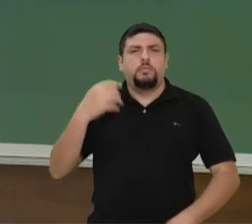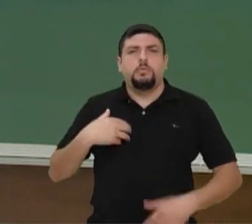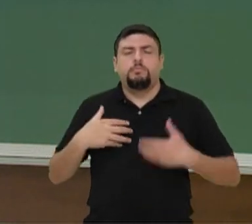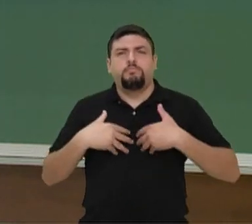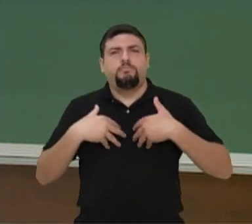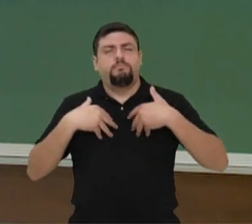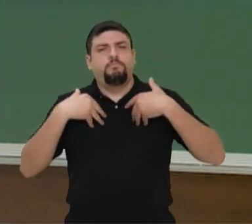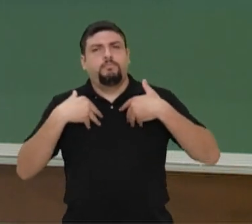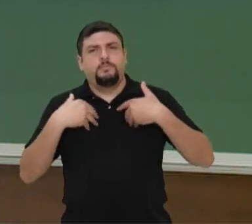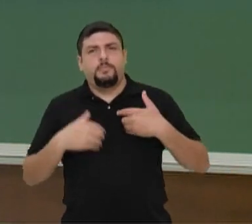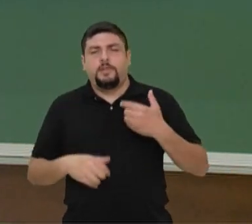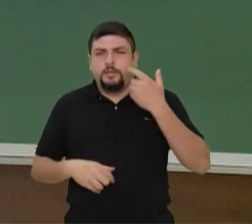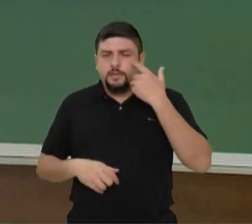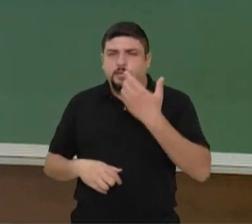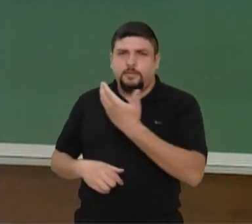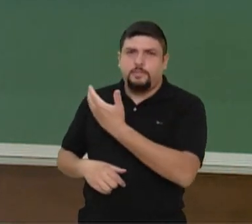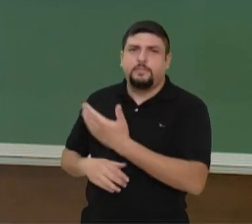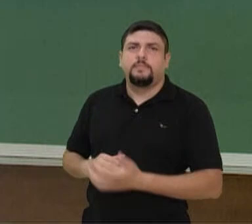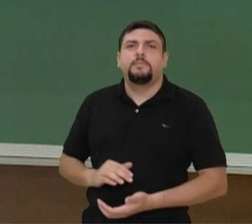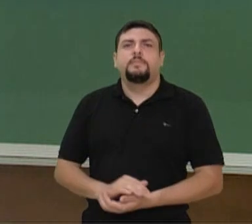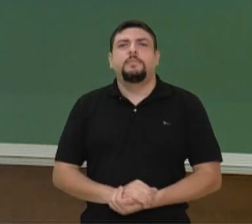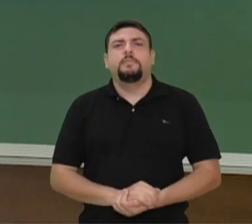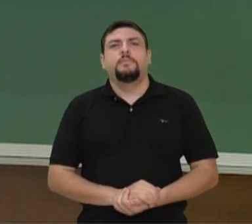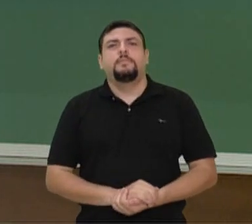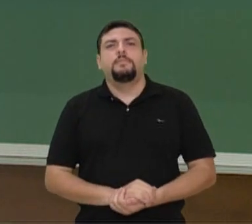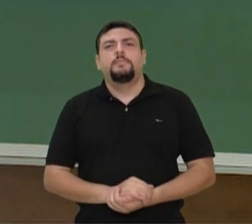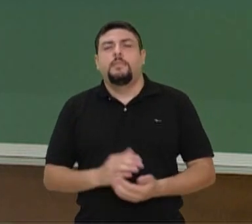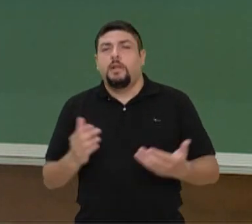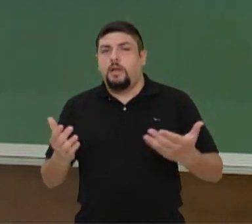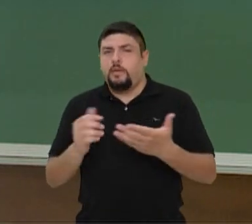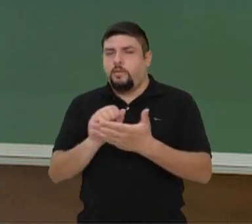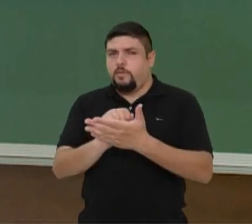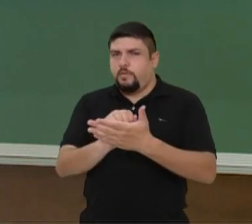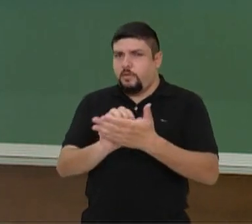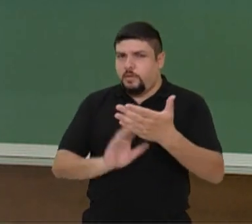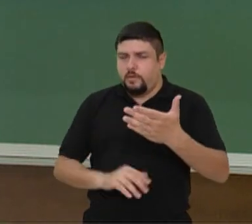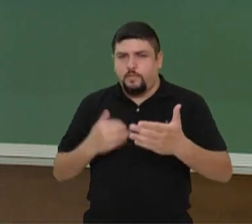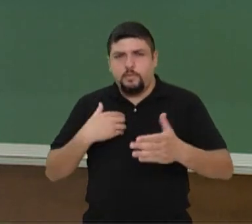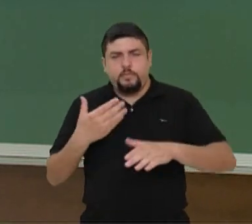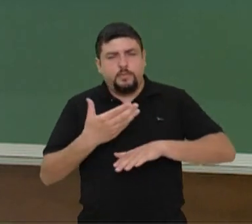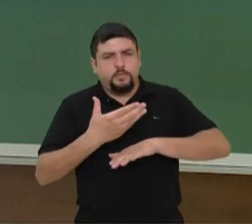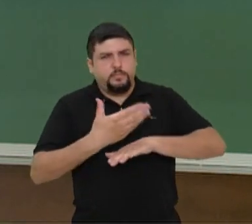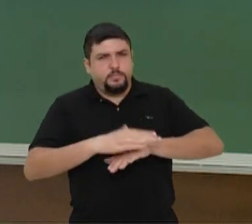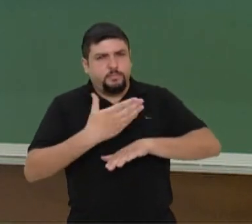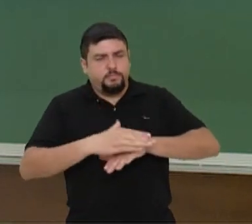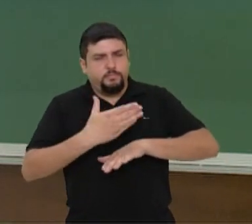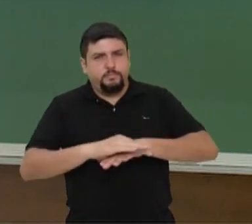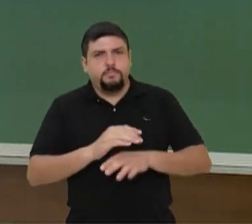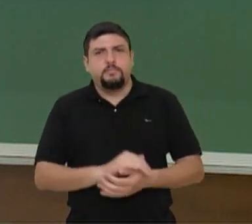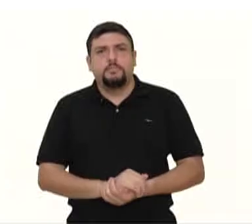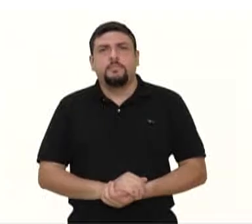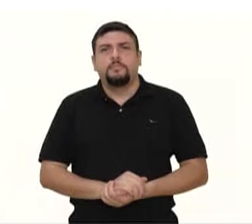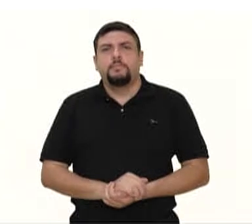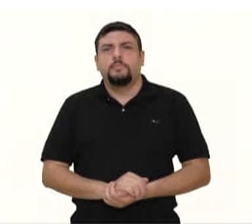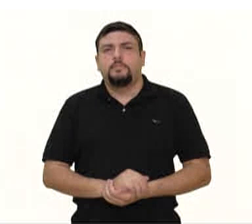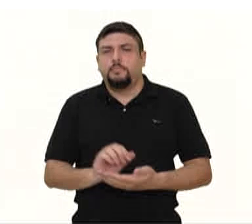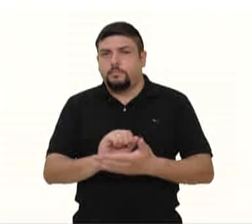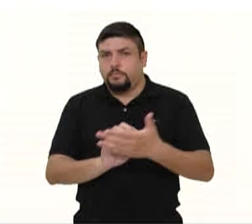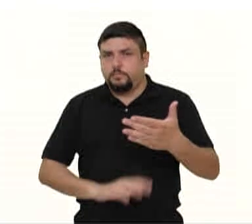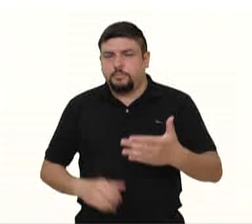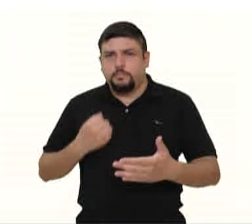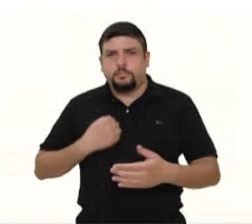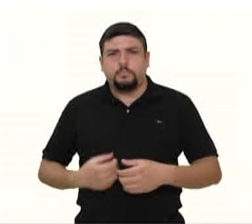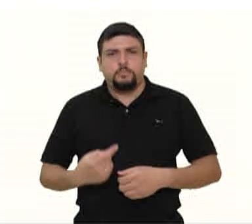a bailarina. Ok? Vamos fazer uma atividade para nós aí fecharmos esse bloco. A atividade número 1 tem